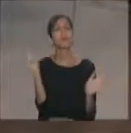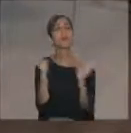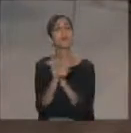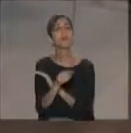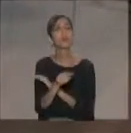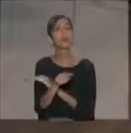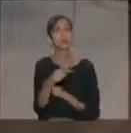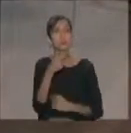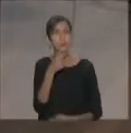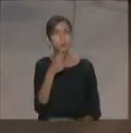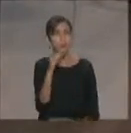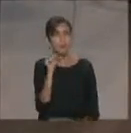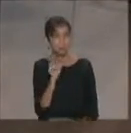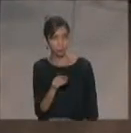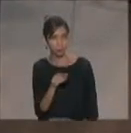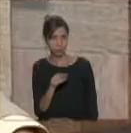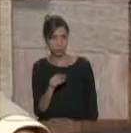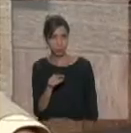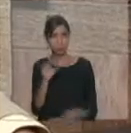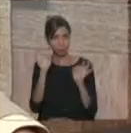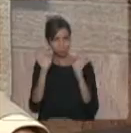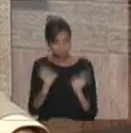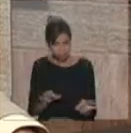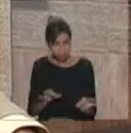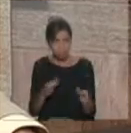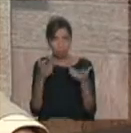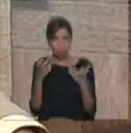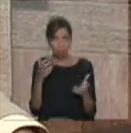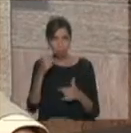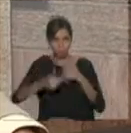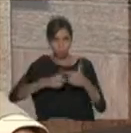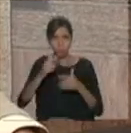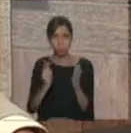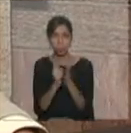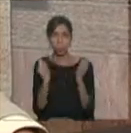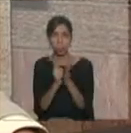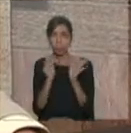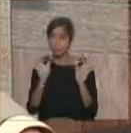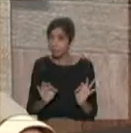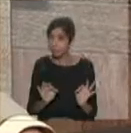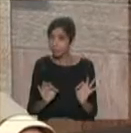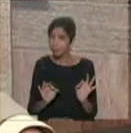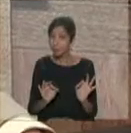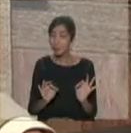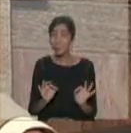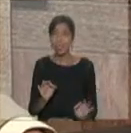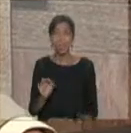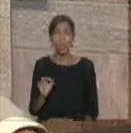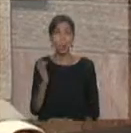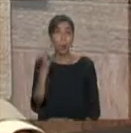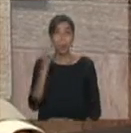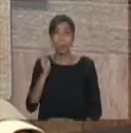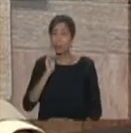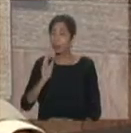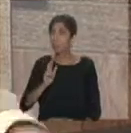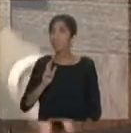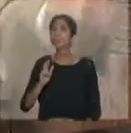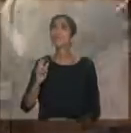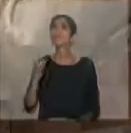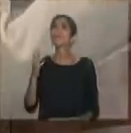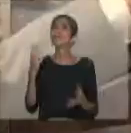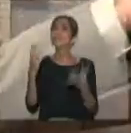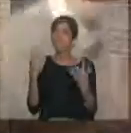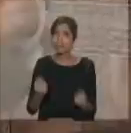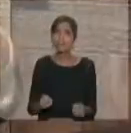menino, tem certeza que você quer trabalhar em jornal? Eu devo ter dito um tenho com tanta convicção que